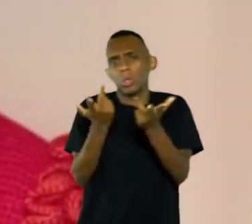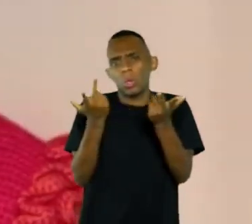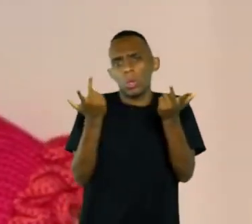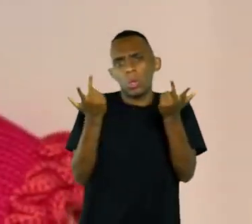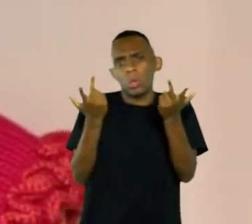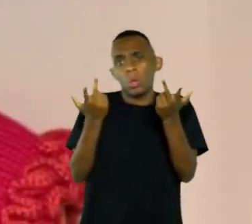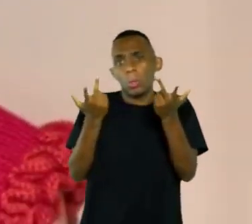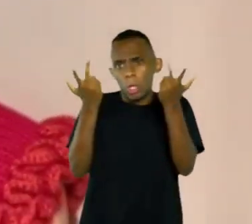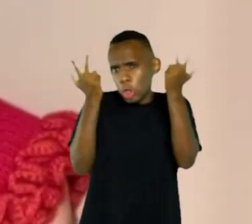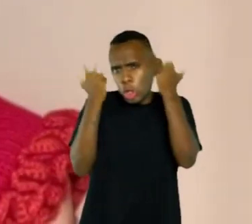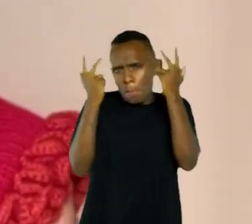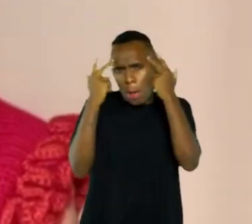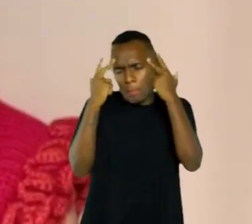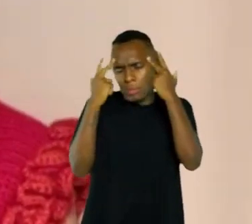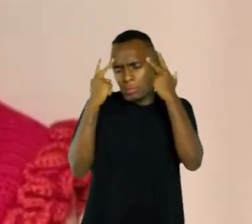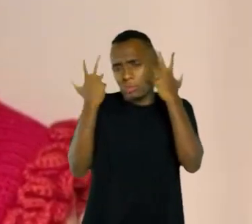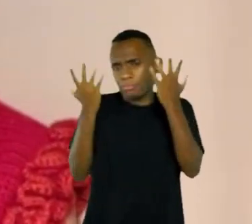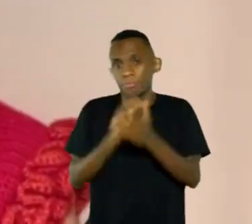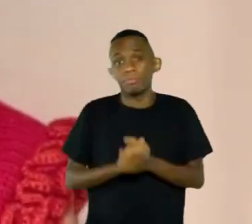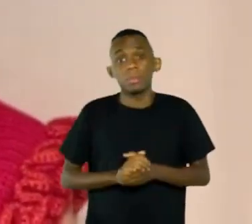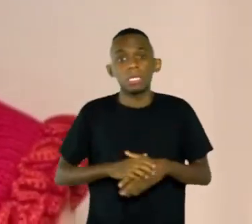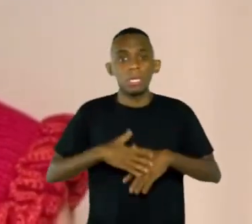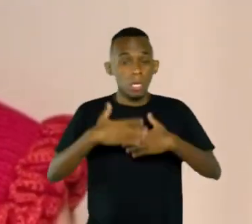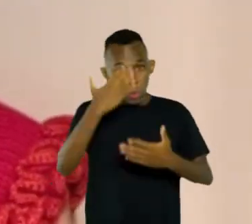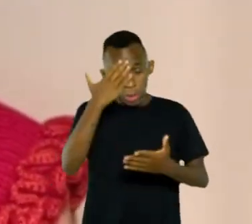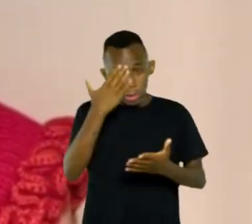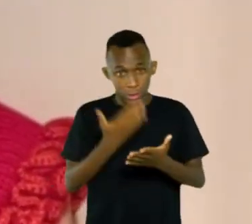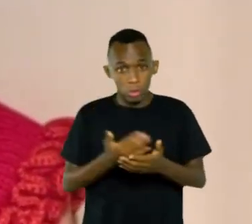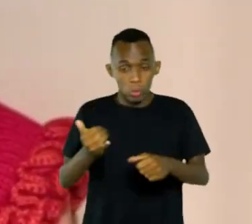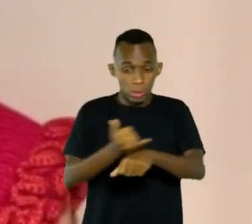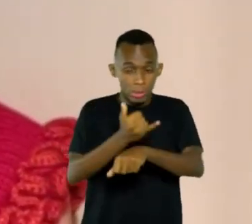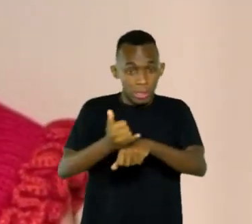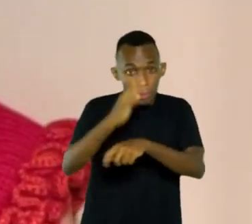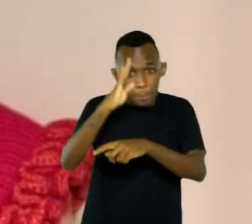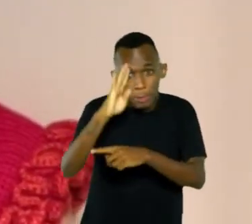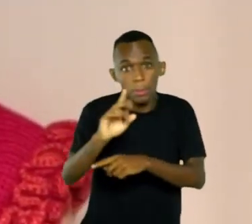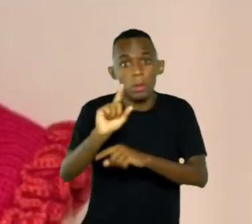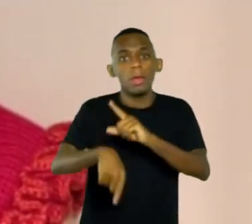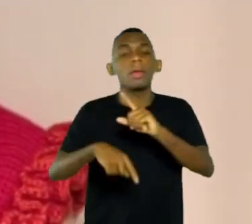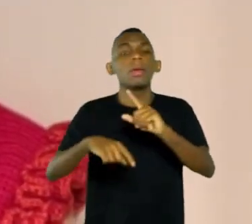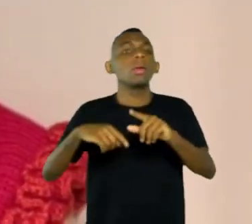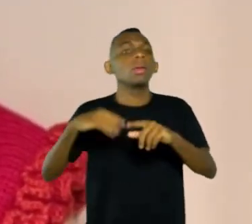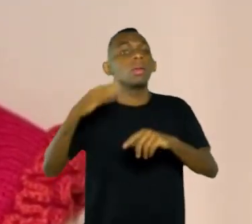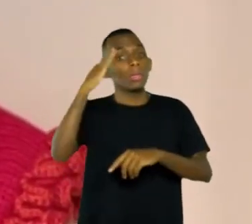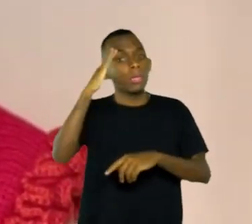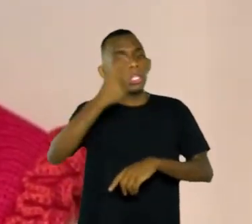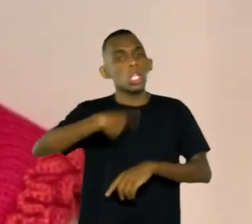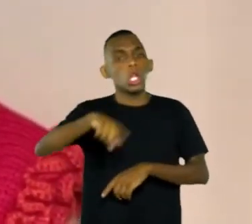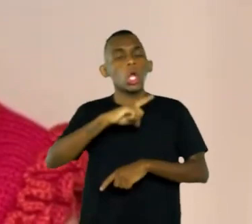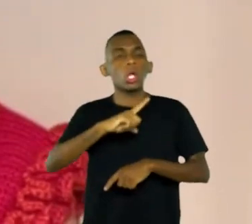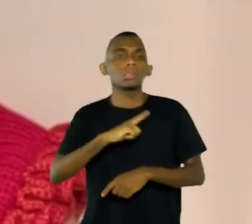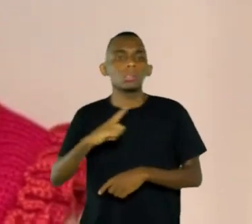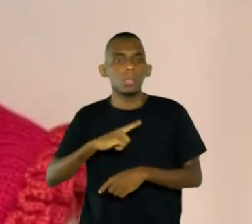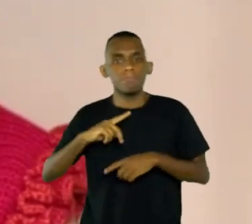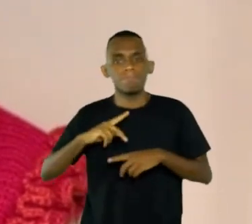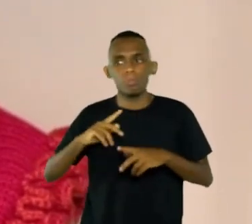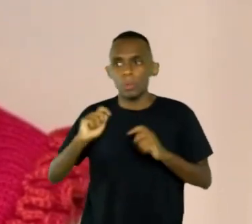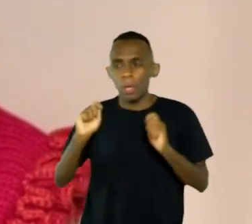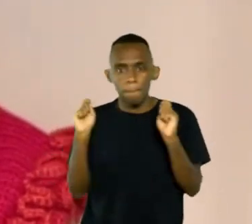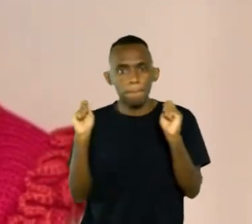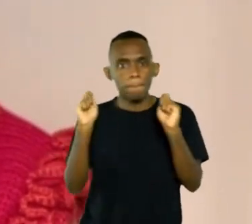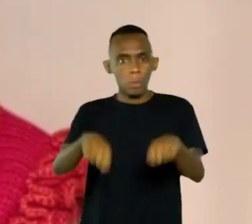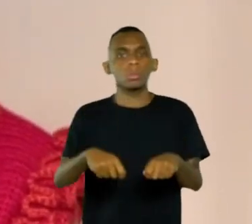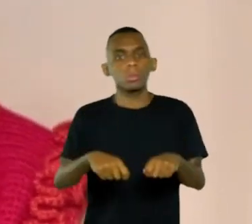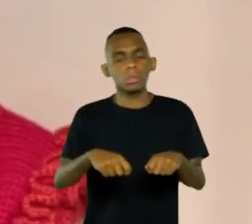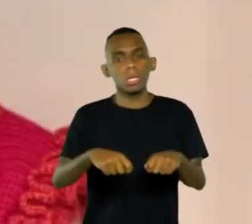conjunto de coisas, então eu acho que a ferramenta principal é entender que a gente tem poder de mudar a forma